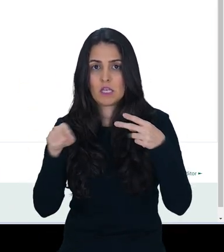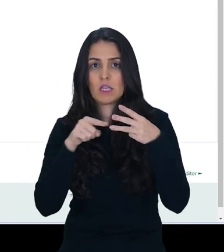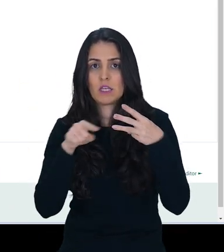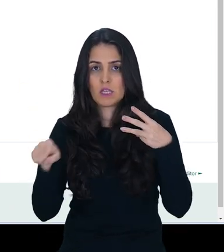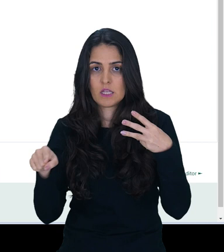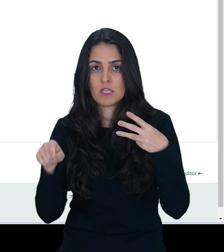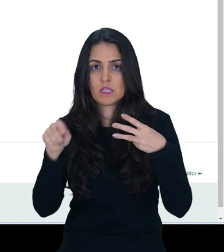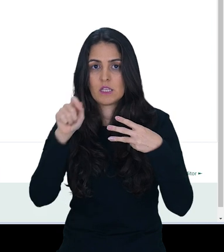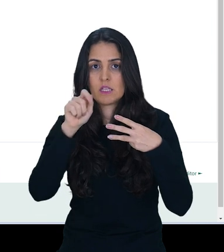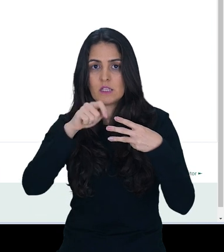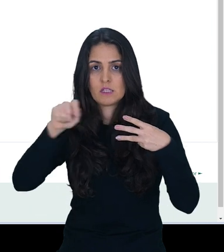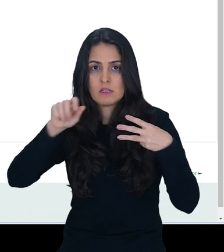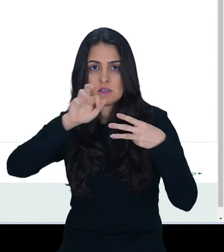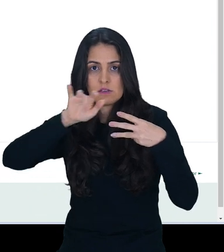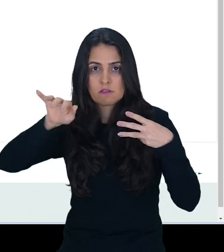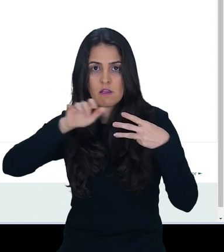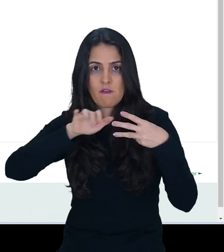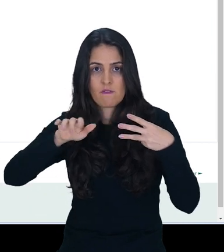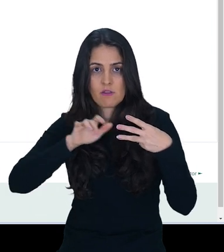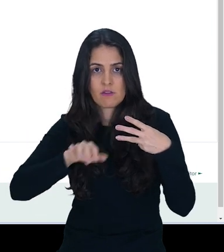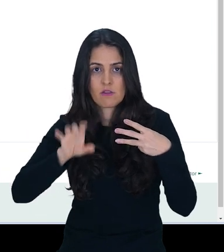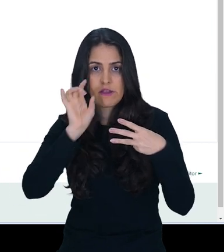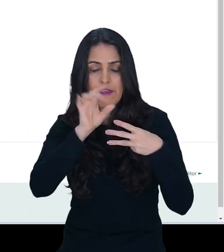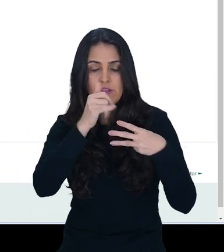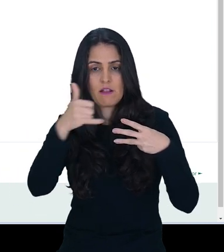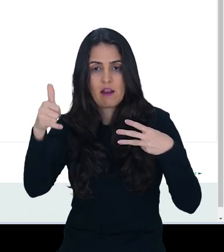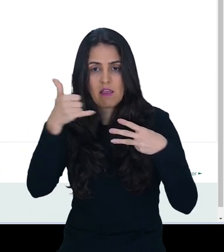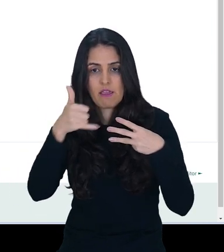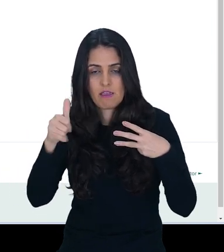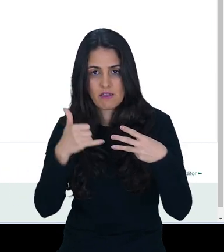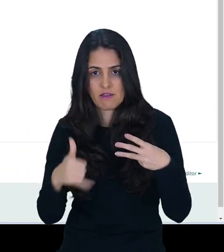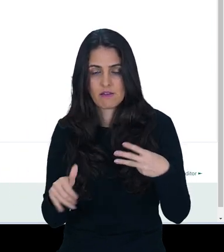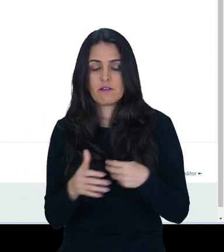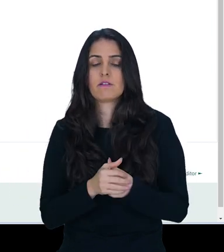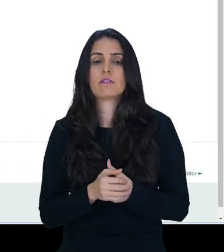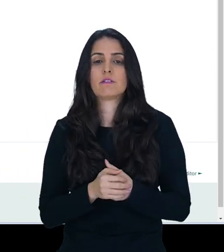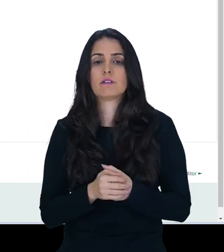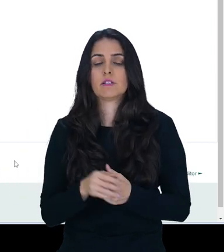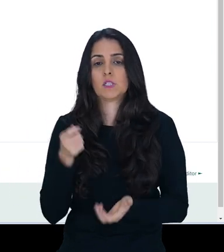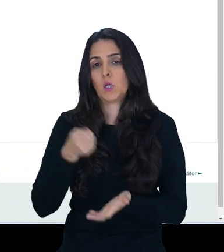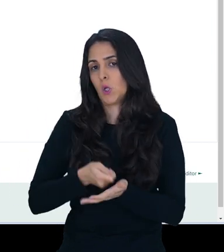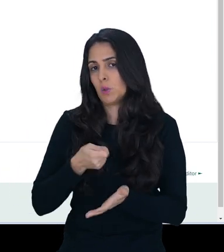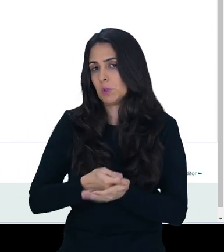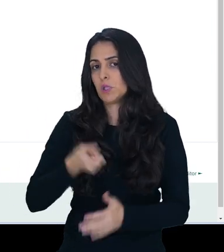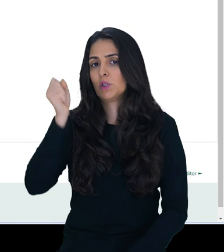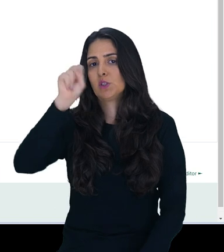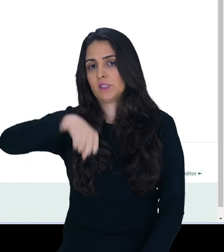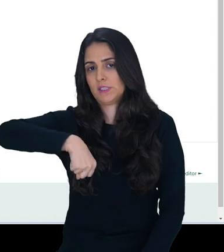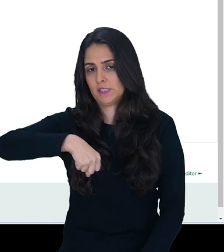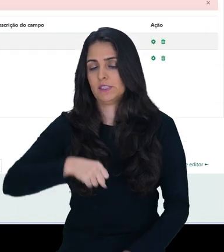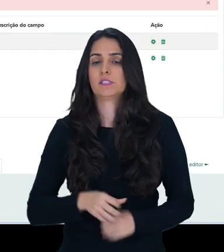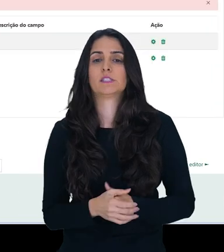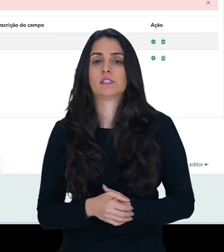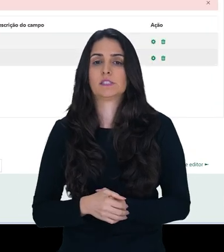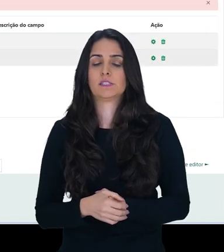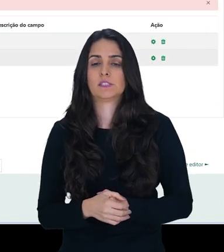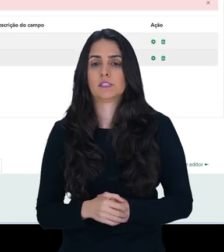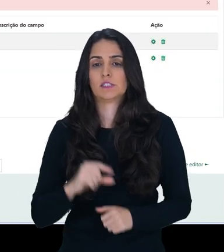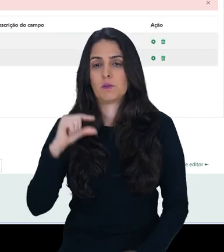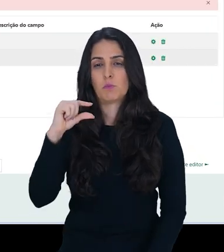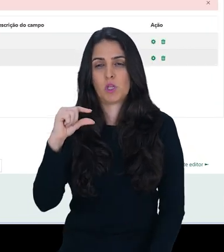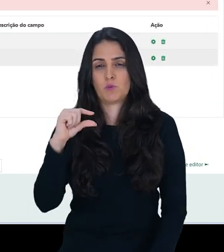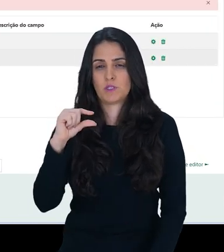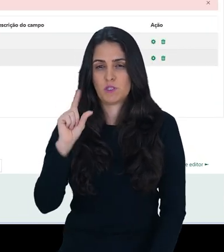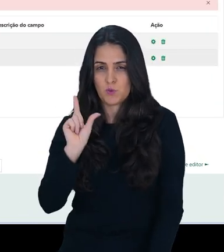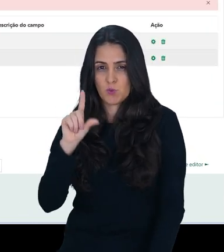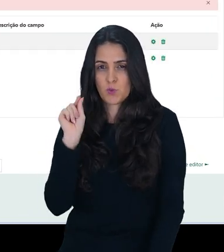ó uma pulinha sempre preste bem atenção nas orientações aí é obrigatório vou dizer que sim fica